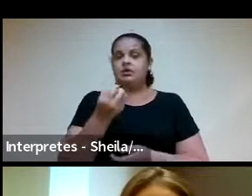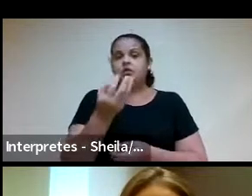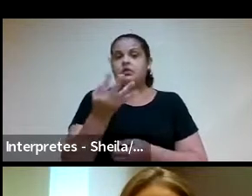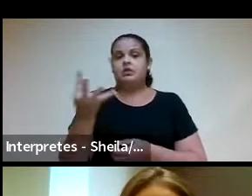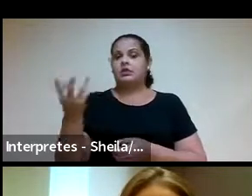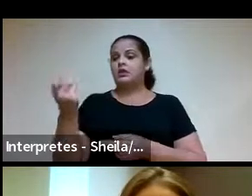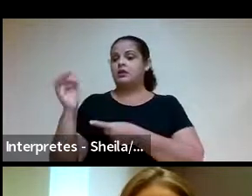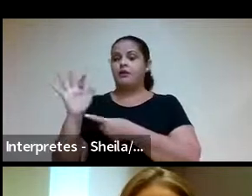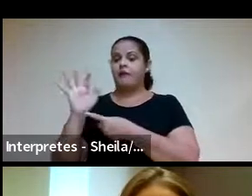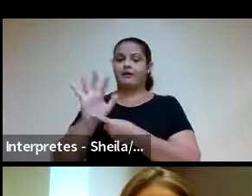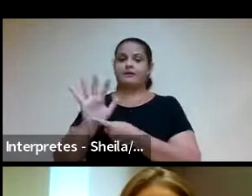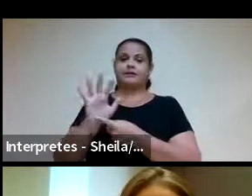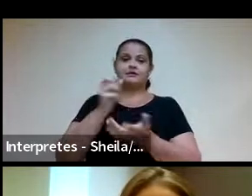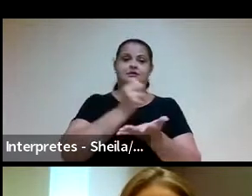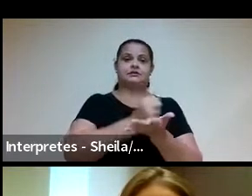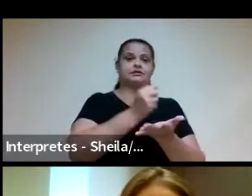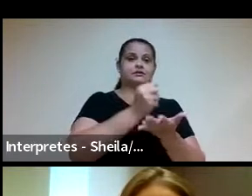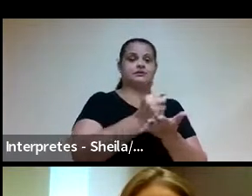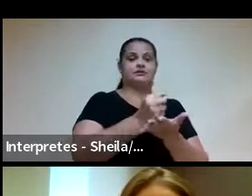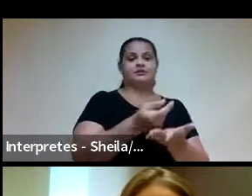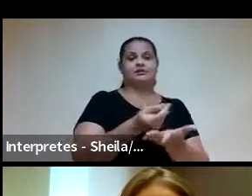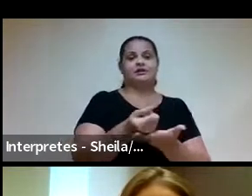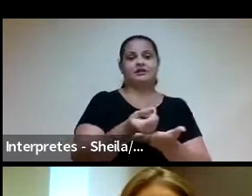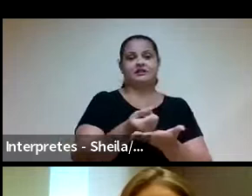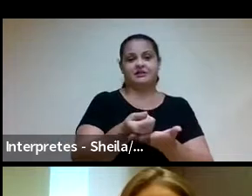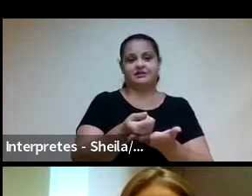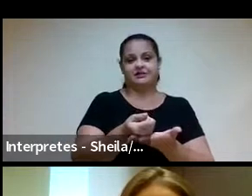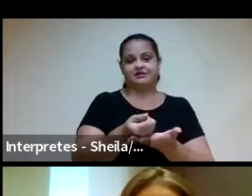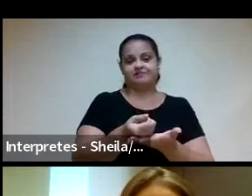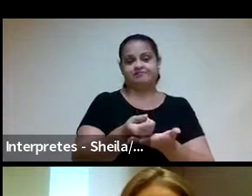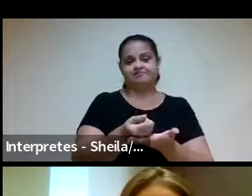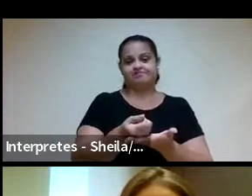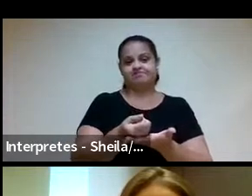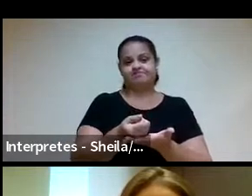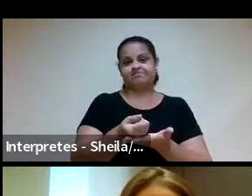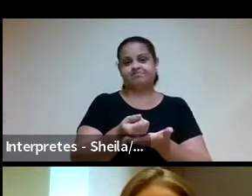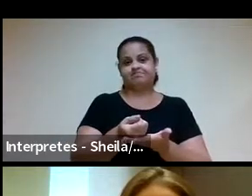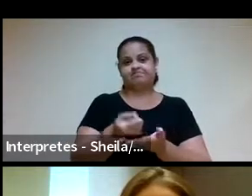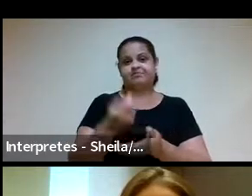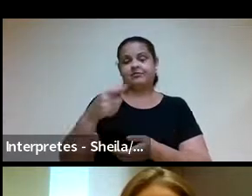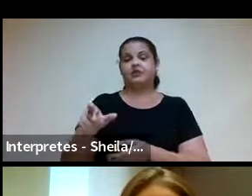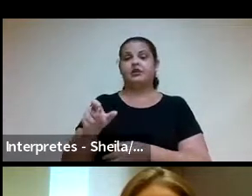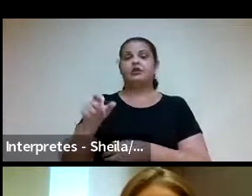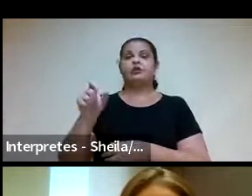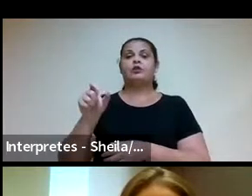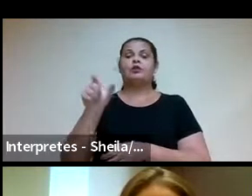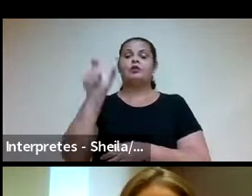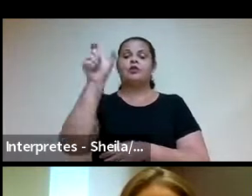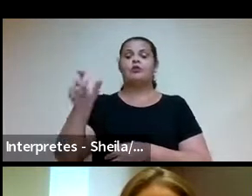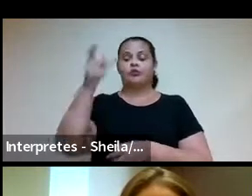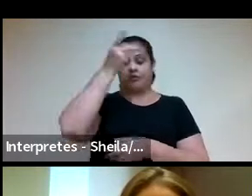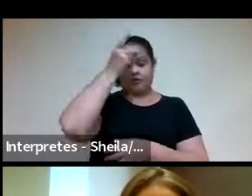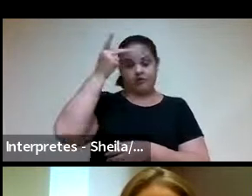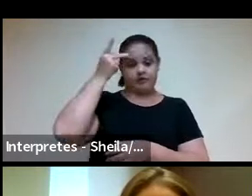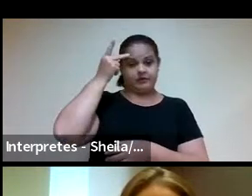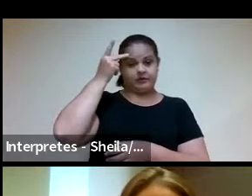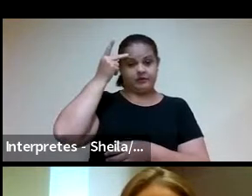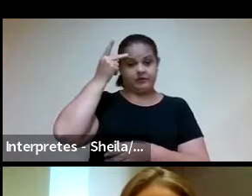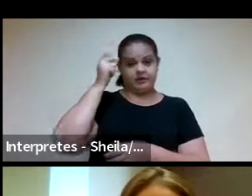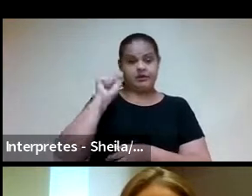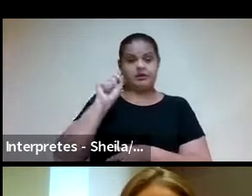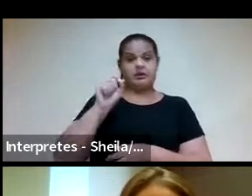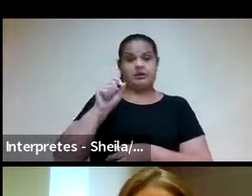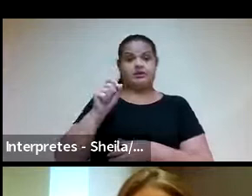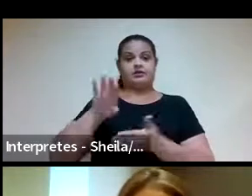ofereceu recurso eleitoral. E quem foi que ofereceu recurso eleitoral? O próprio cidadão. E o cidadão está fora